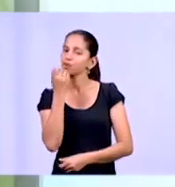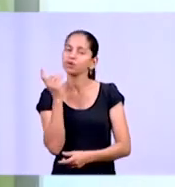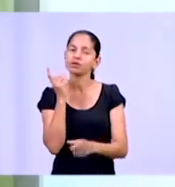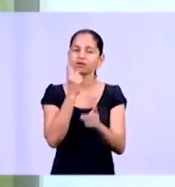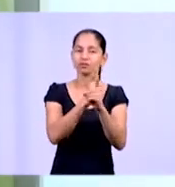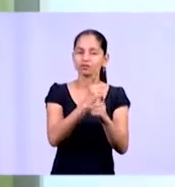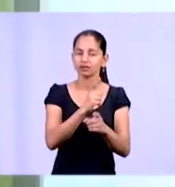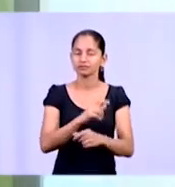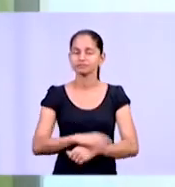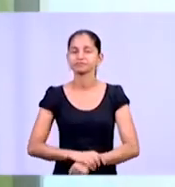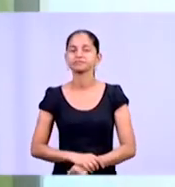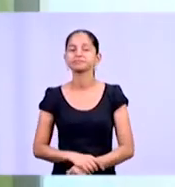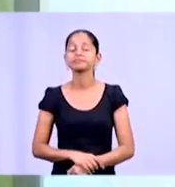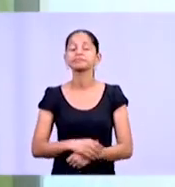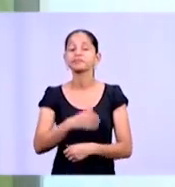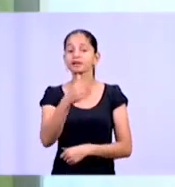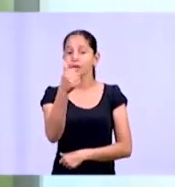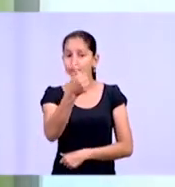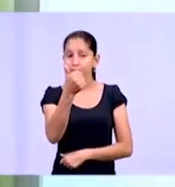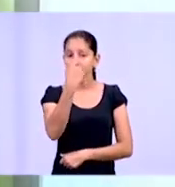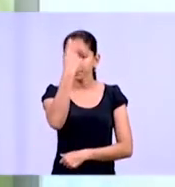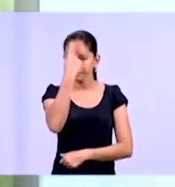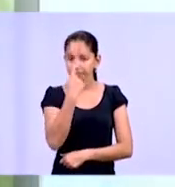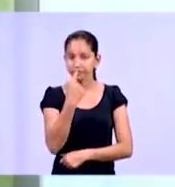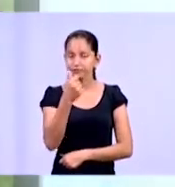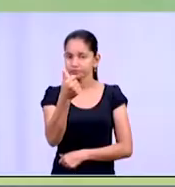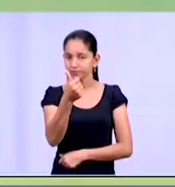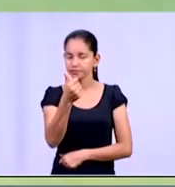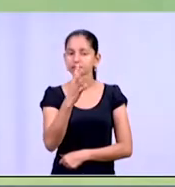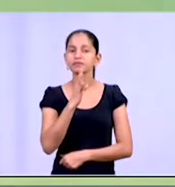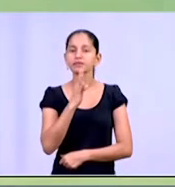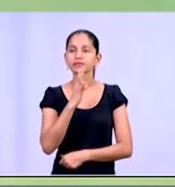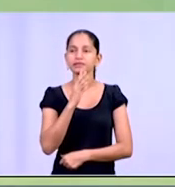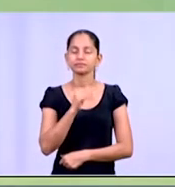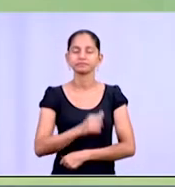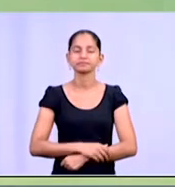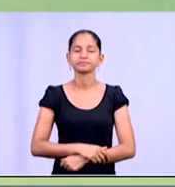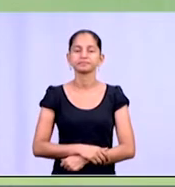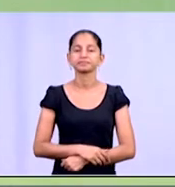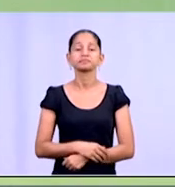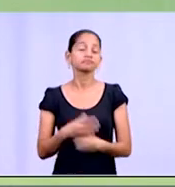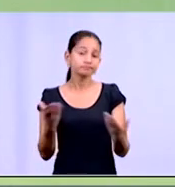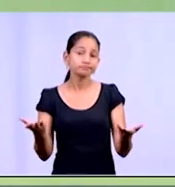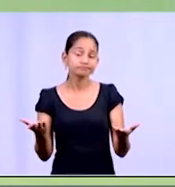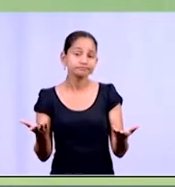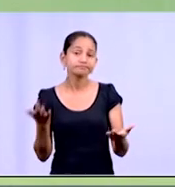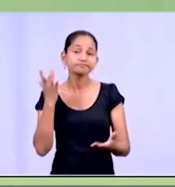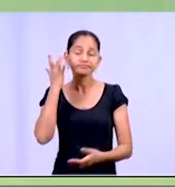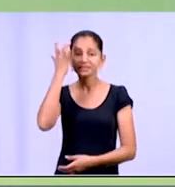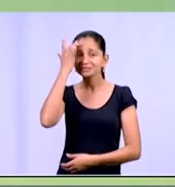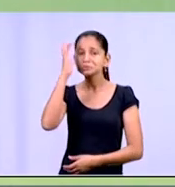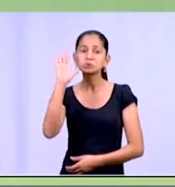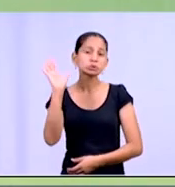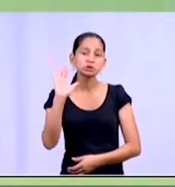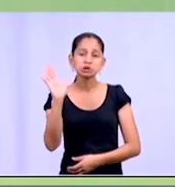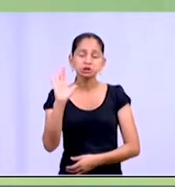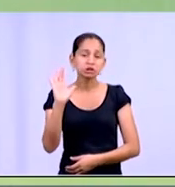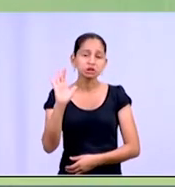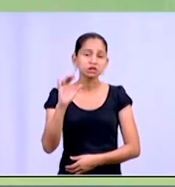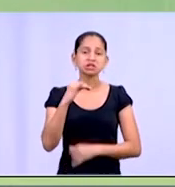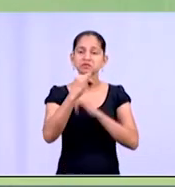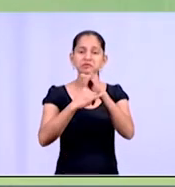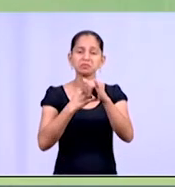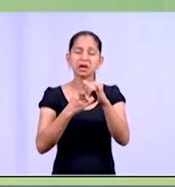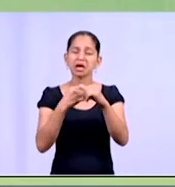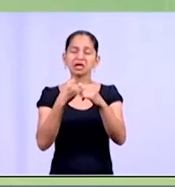alcançar. O primeiro perfil, vamos lá, é que, bem, eu não sei informática, não preciso saber,